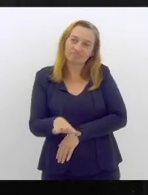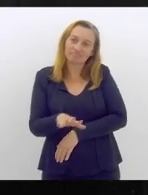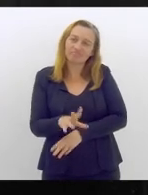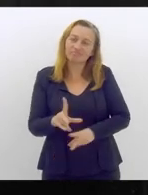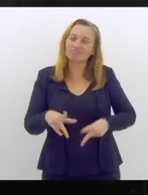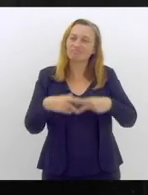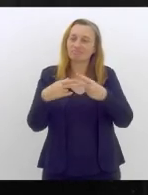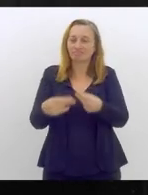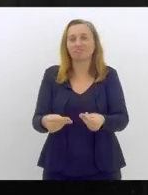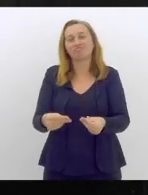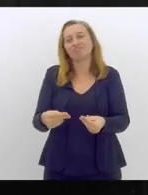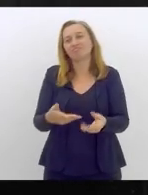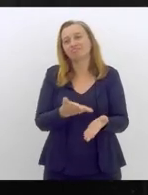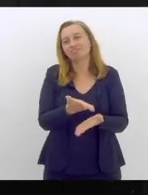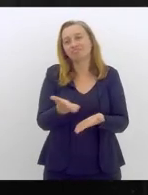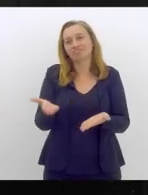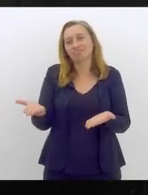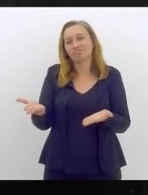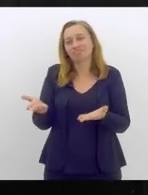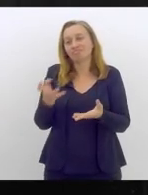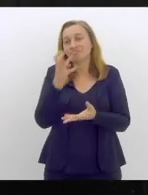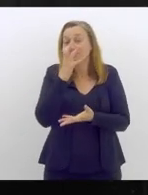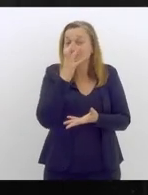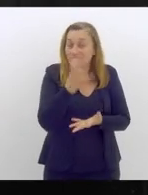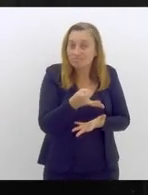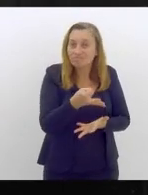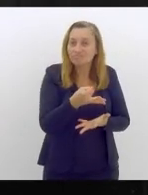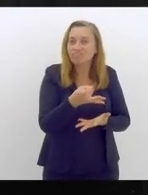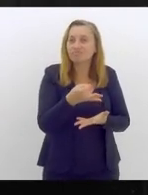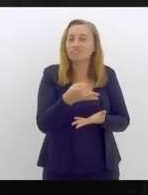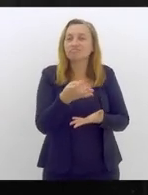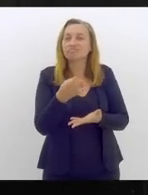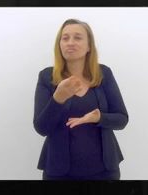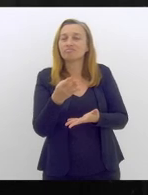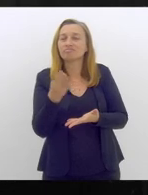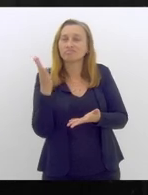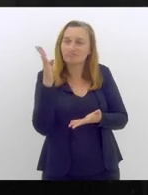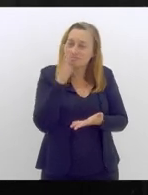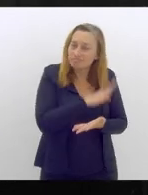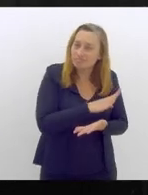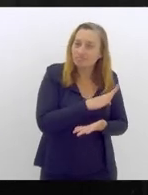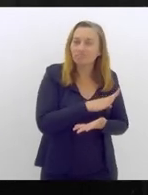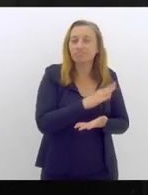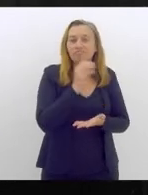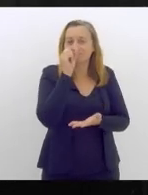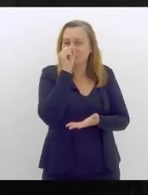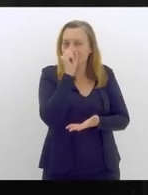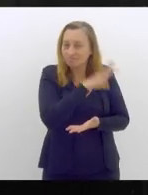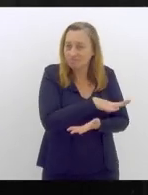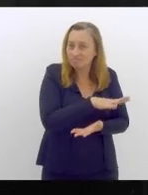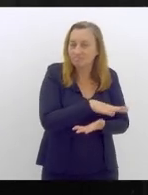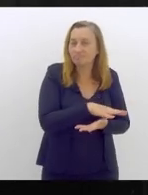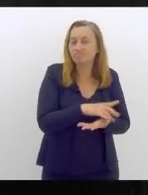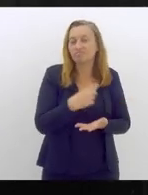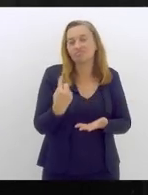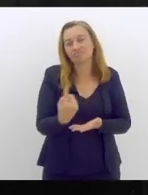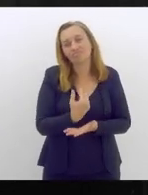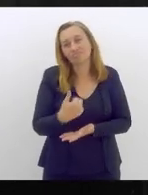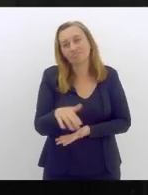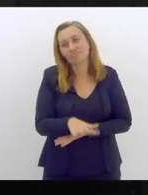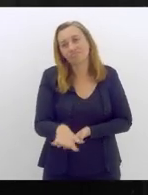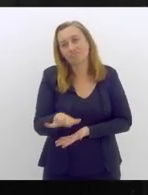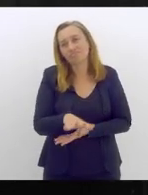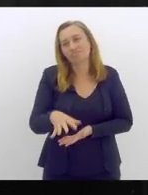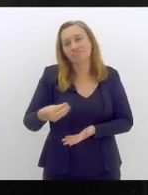este presente para elas vamos denunciar os maus tratos vamos denunciar os abusos para que as nossas crianças possam